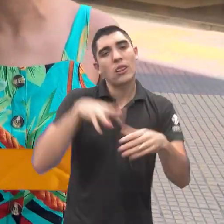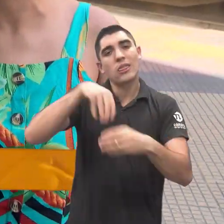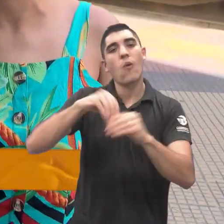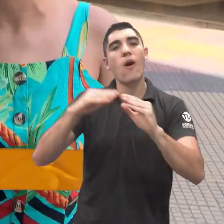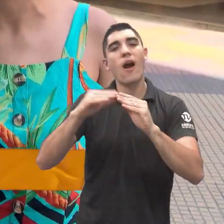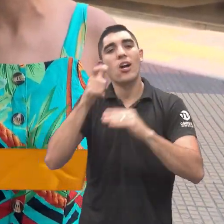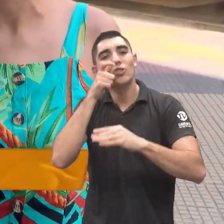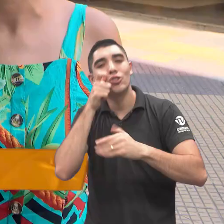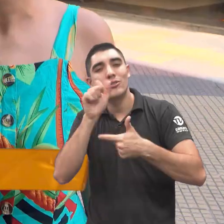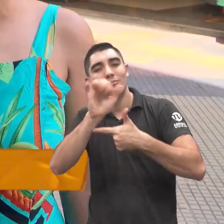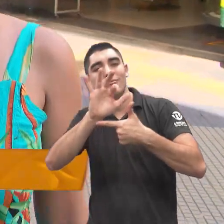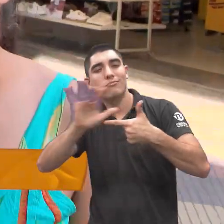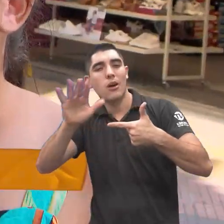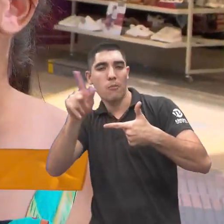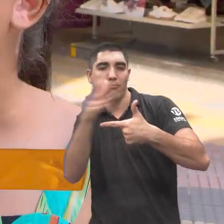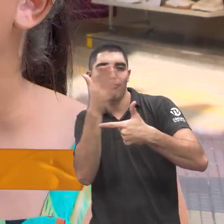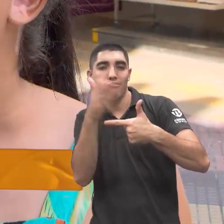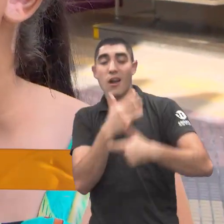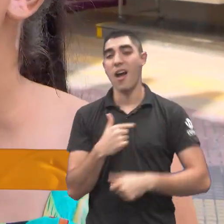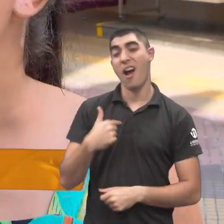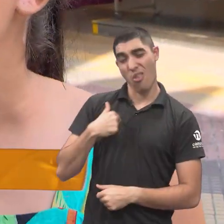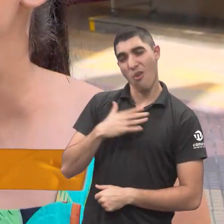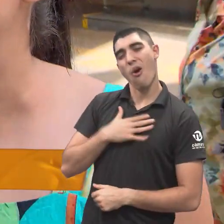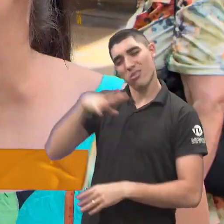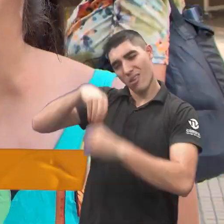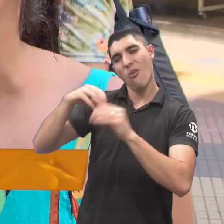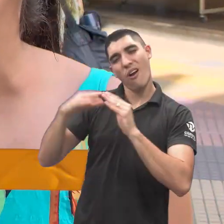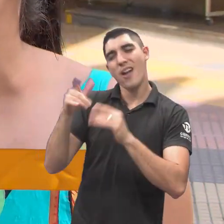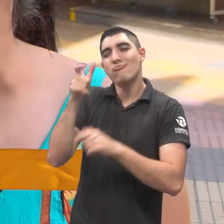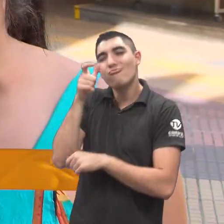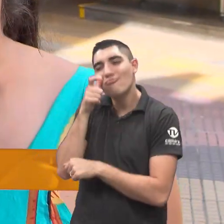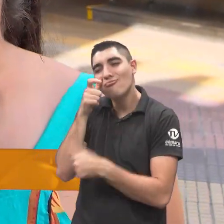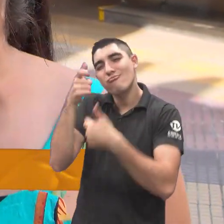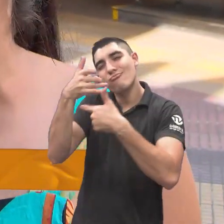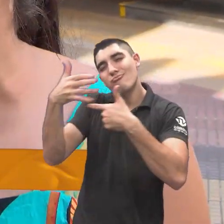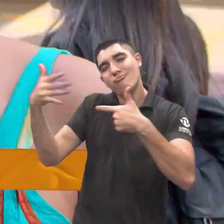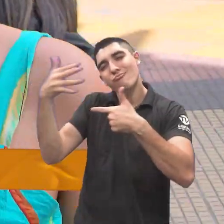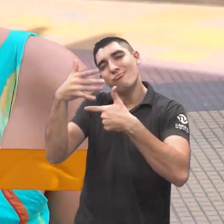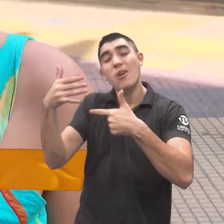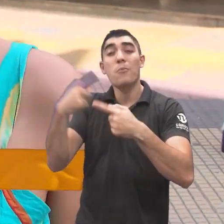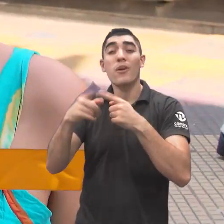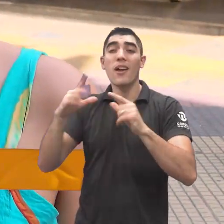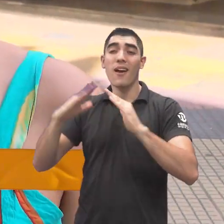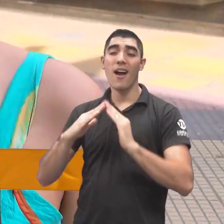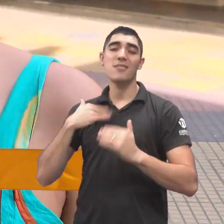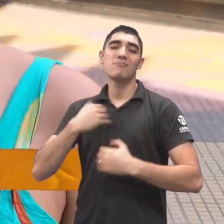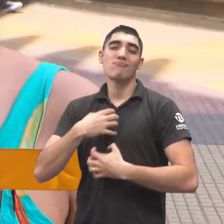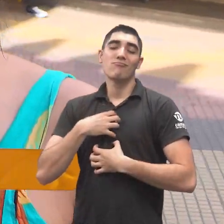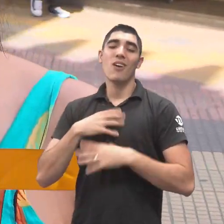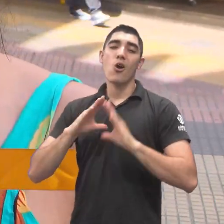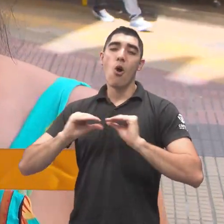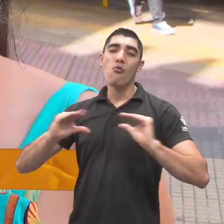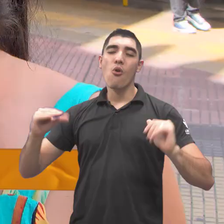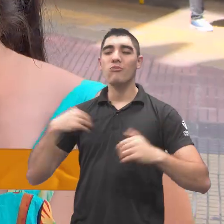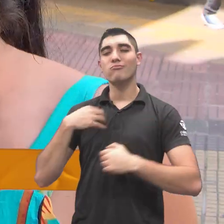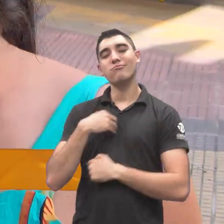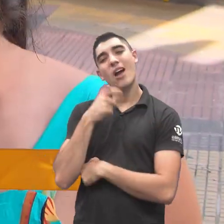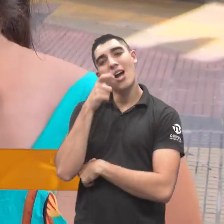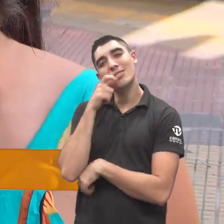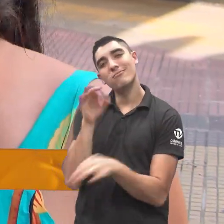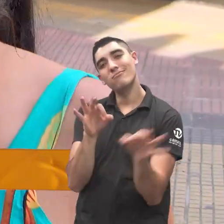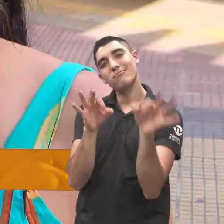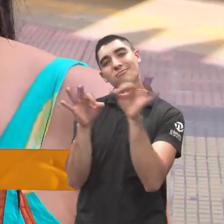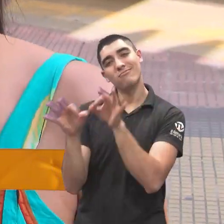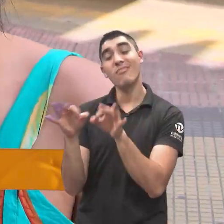um streaming, um Netflix? Eu prefiro ficar em casa e curtir a Netflix, um streaming, porque daí a gente tem o conforto da nossa casa